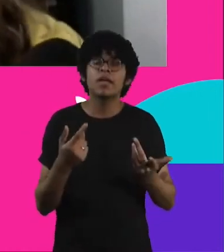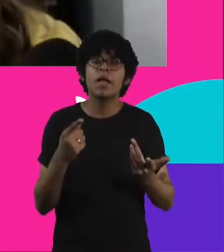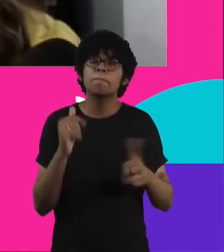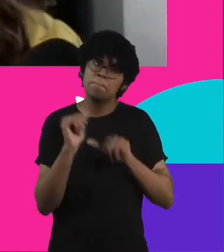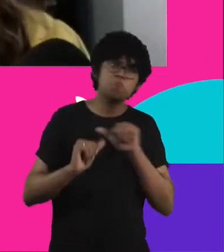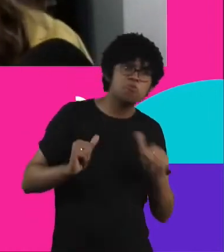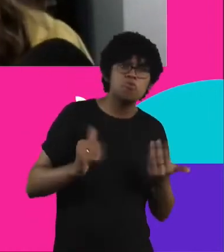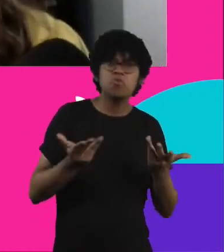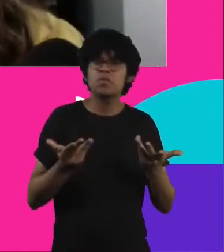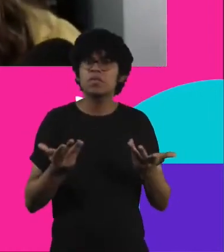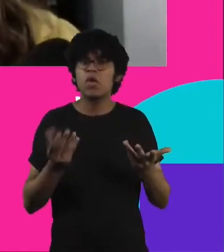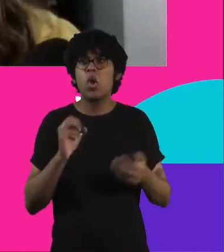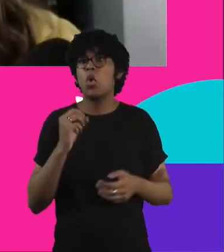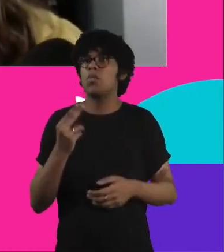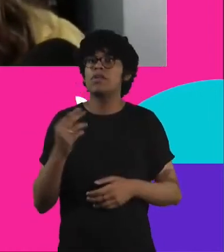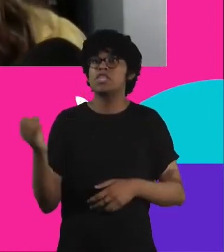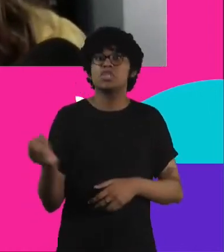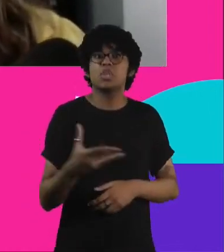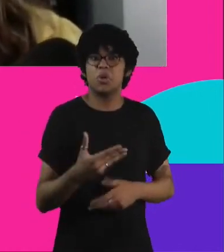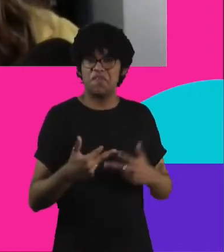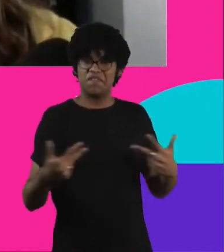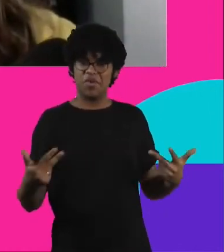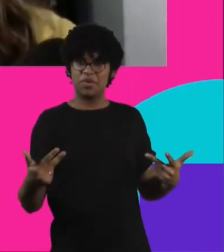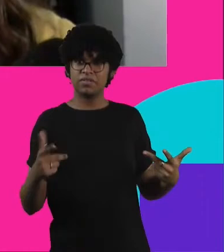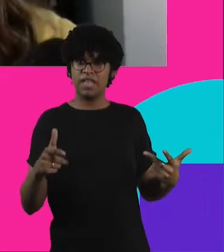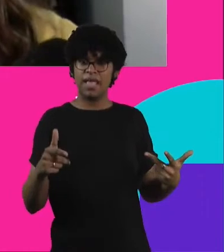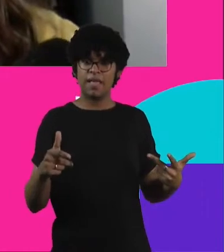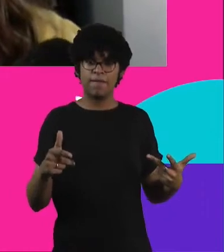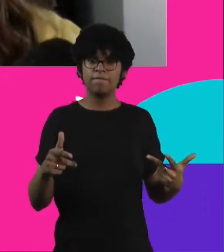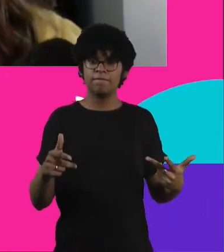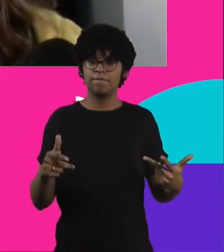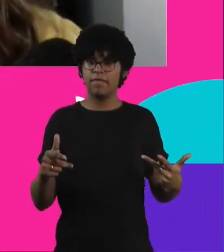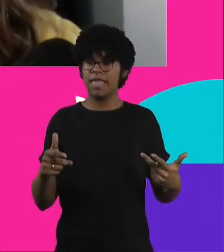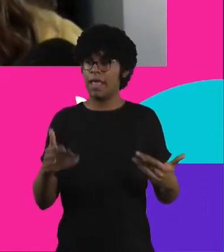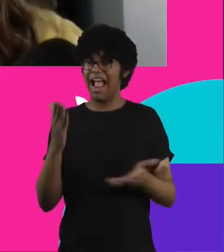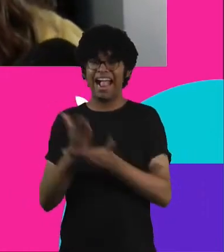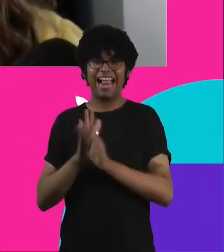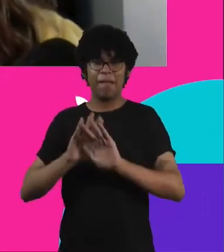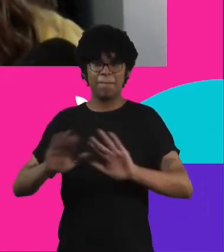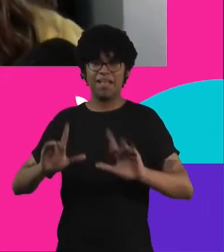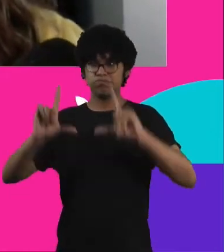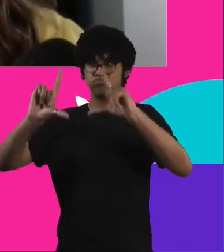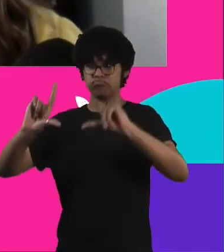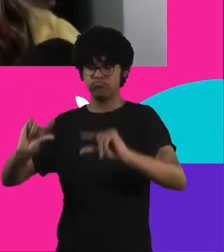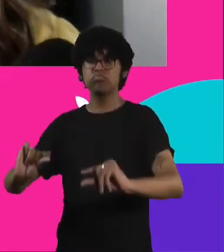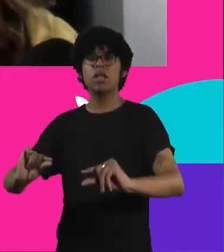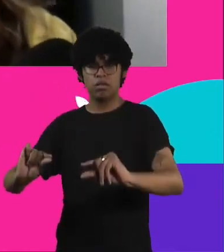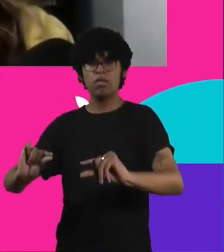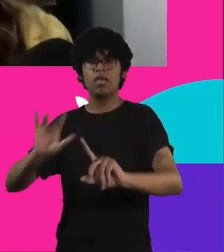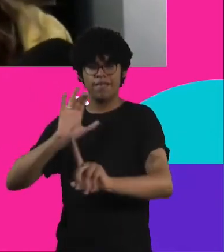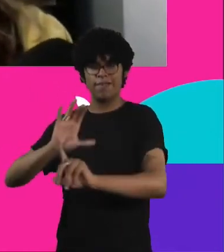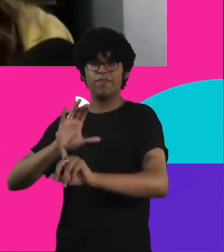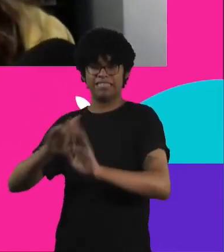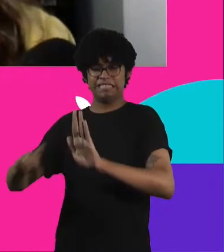mudança ou alguma nova tendência no sentido justamente da mitigação desses efeitos negativos, né, que a gente sabe que são reais e